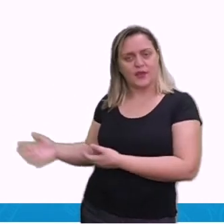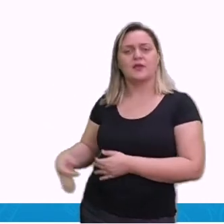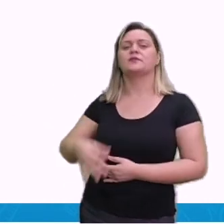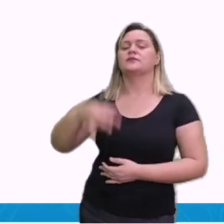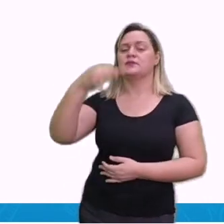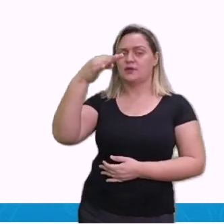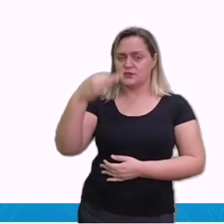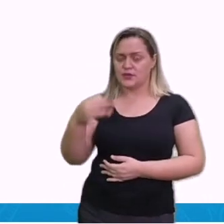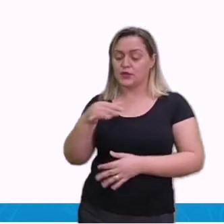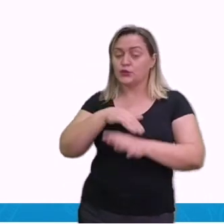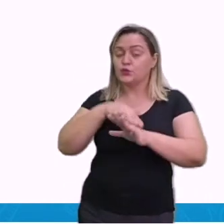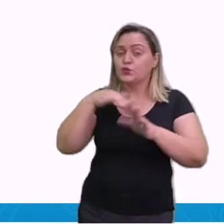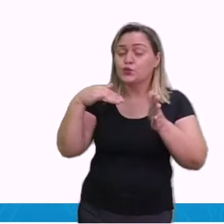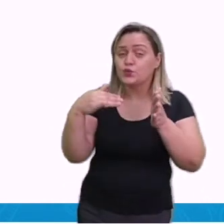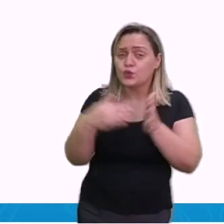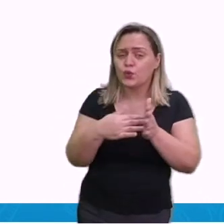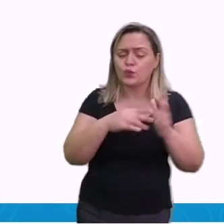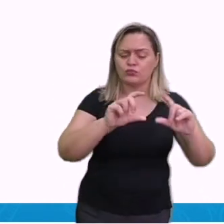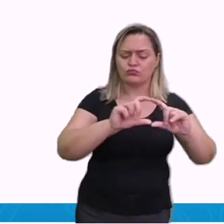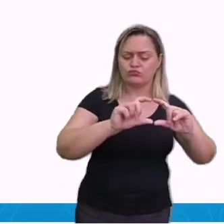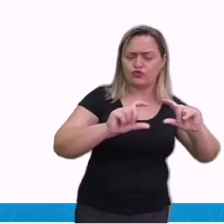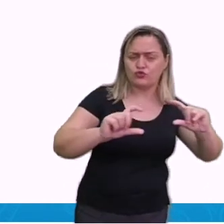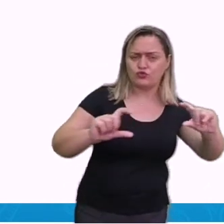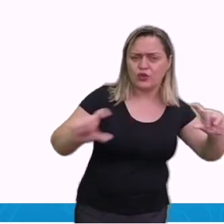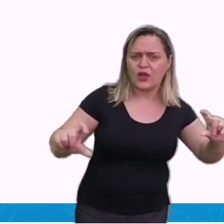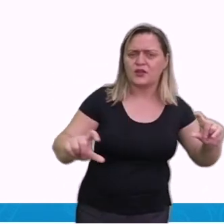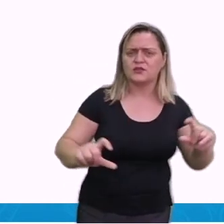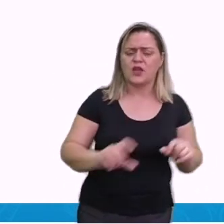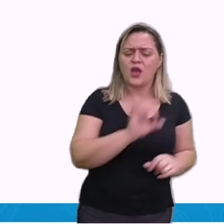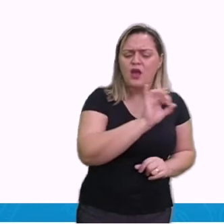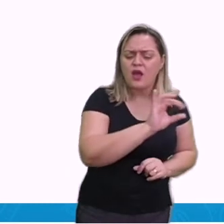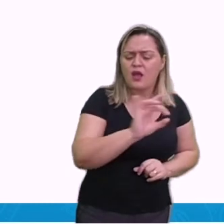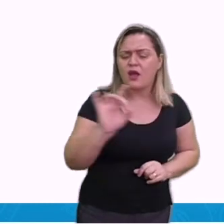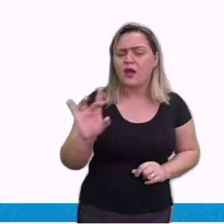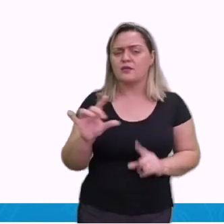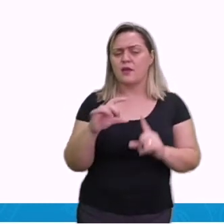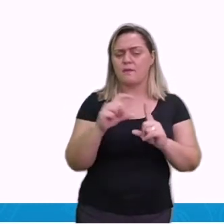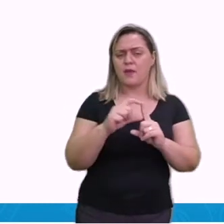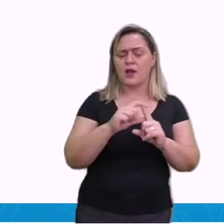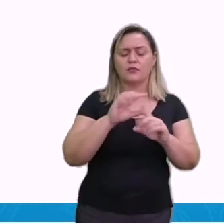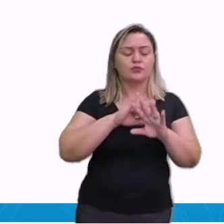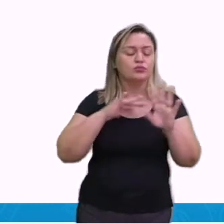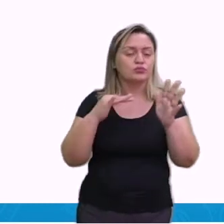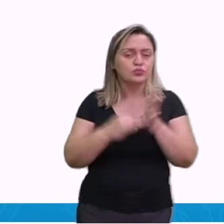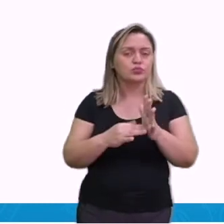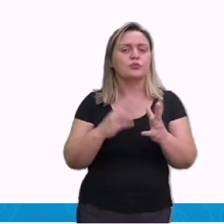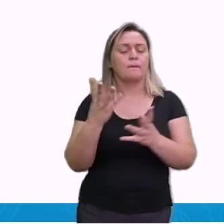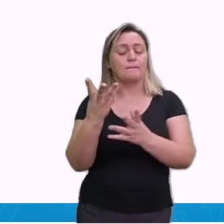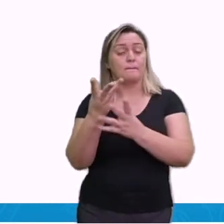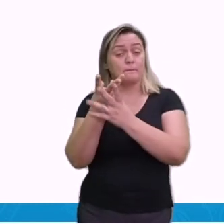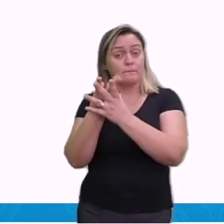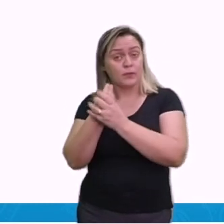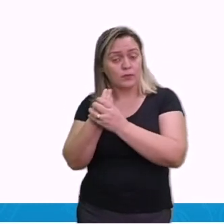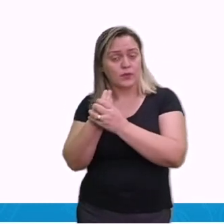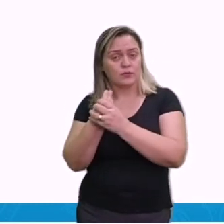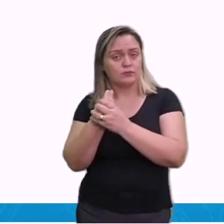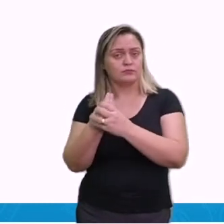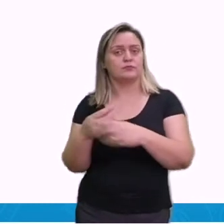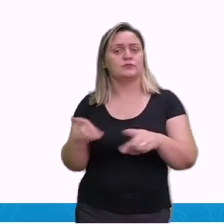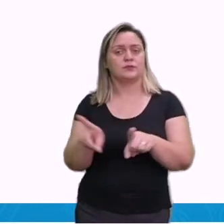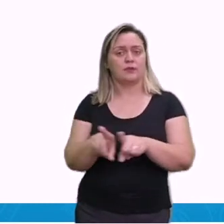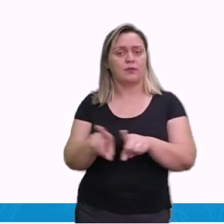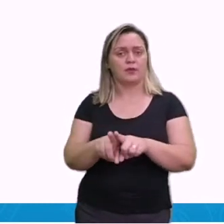uma casa. Então, seria a casa pegou fogo e ficou toda destruída. Já quando eu vou fazer o plural